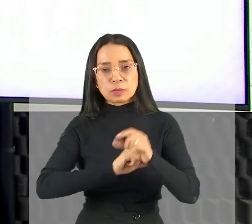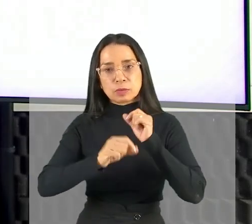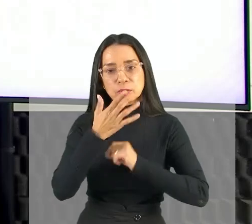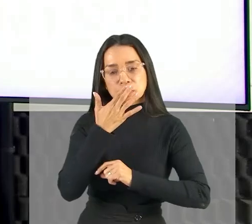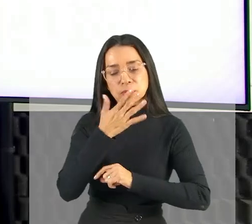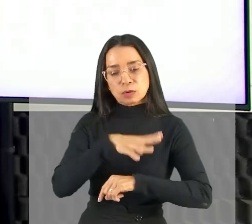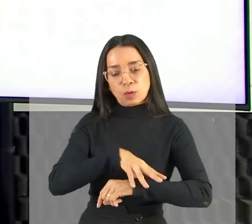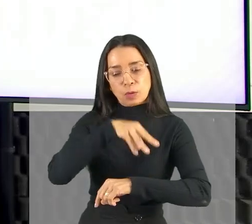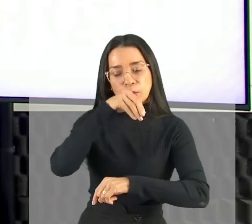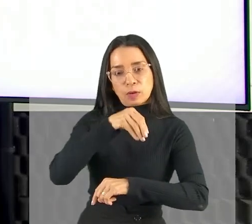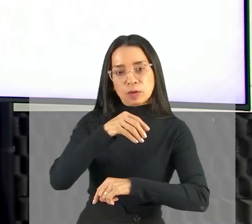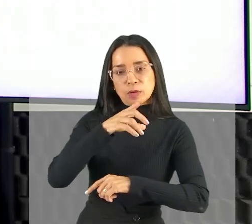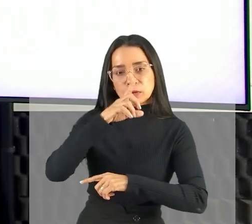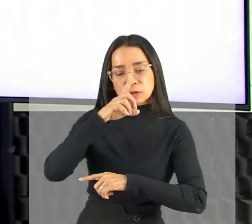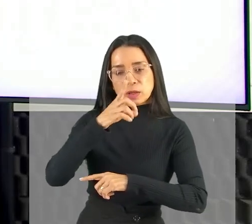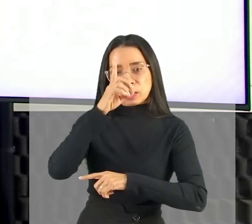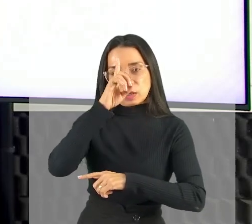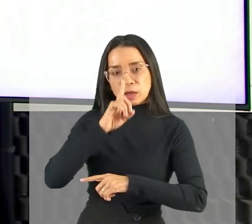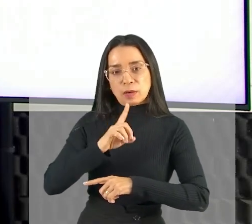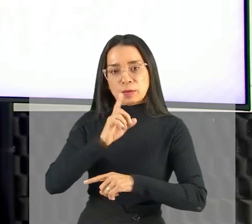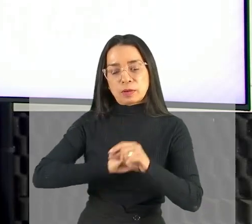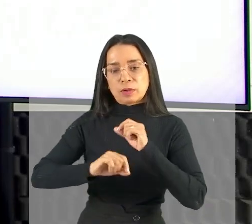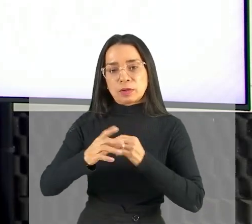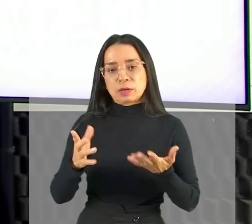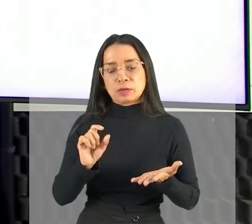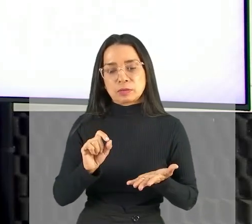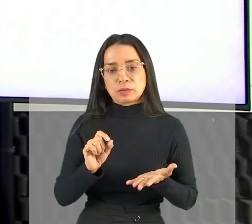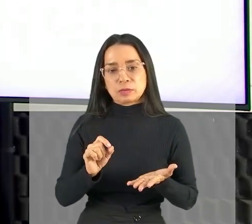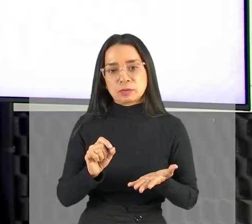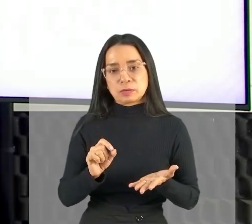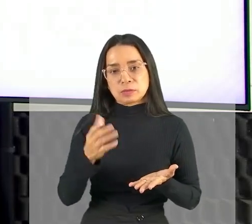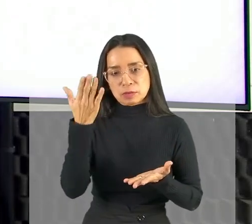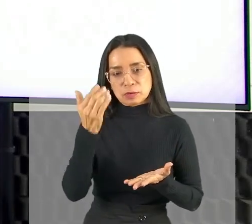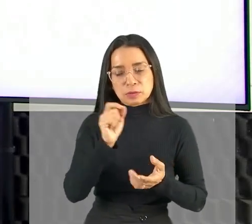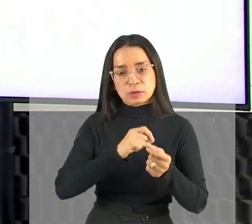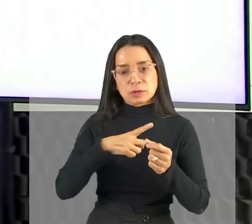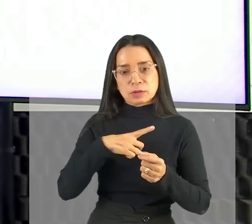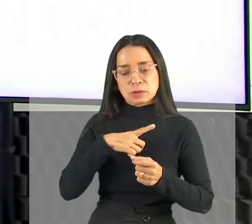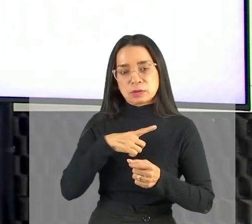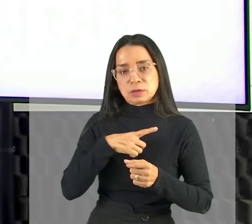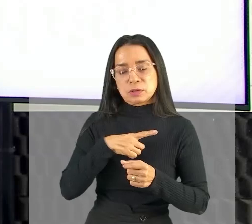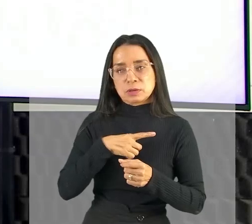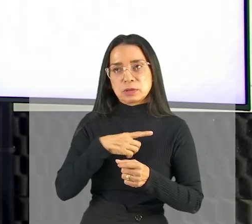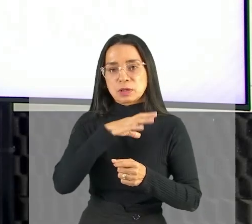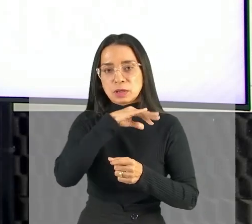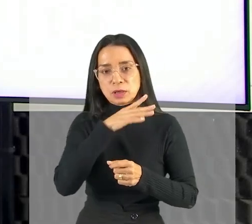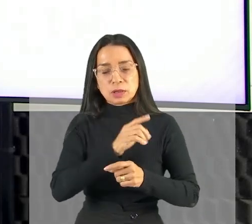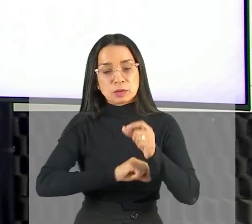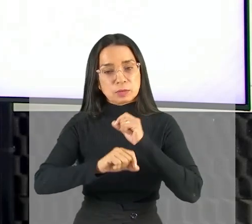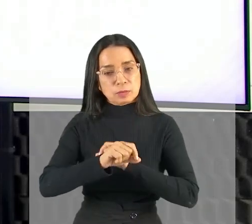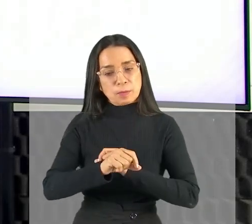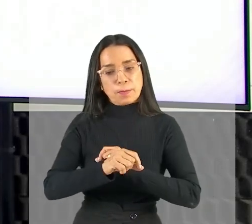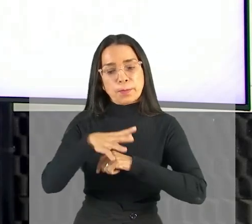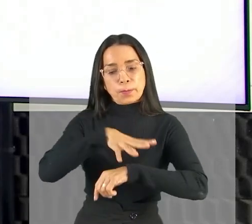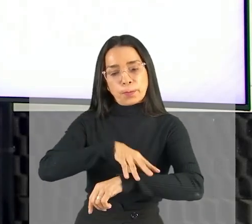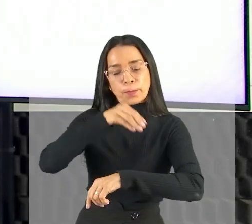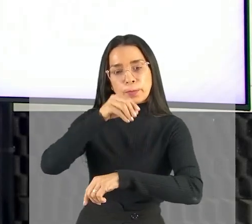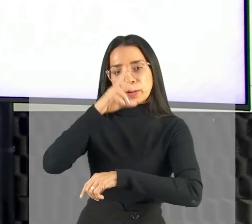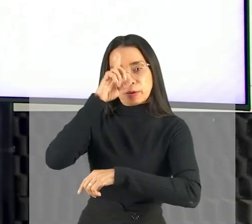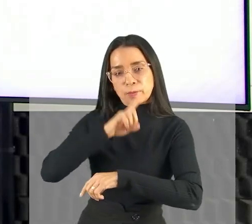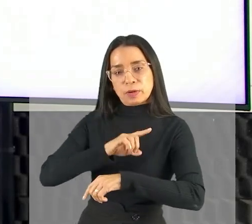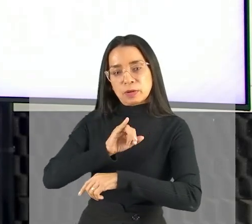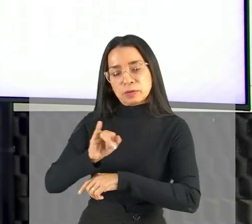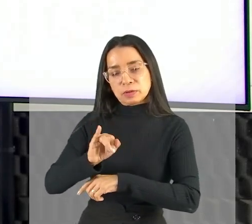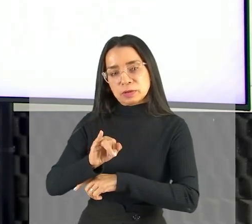sei que só é possível ter animal com pelagem amarela se esse animal foi heterozigoto concorda Por